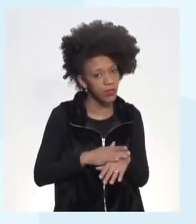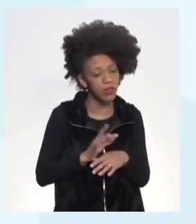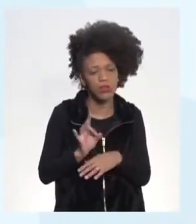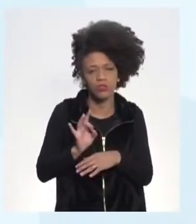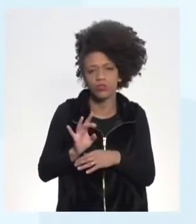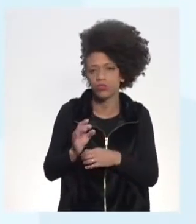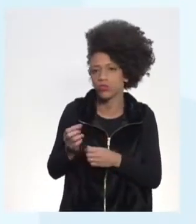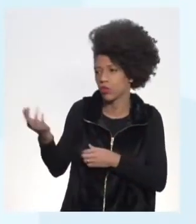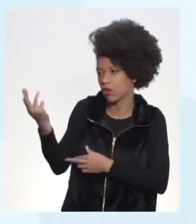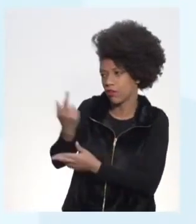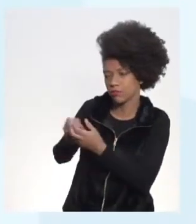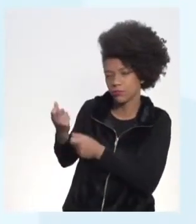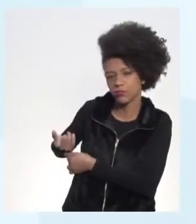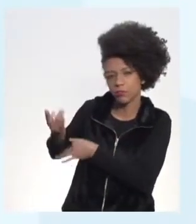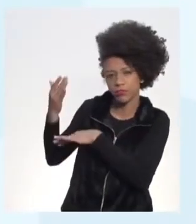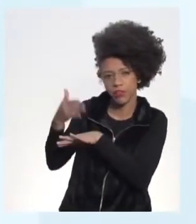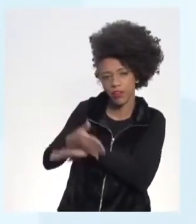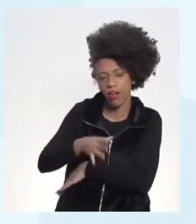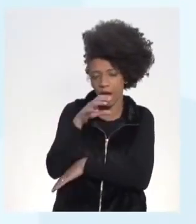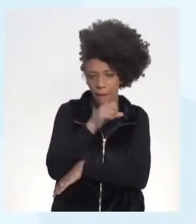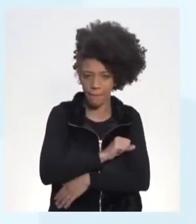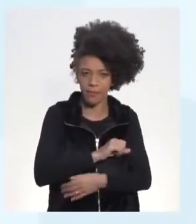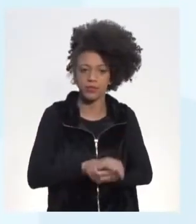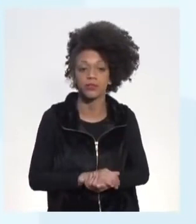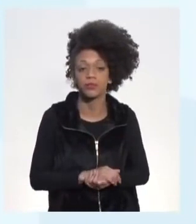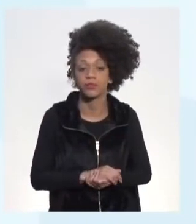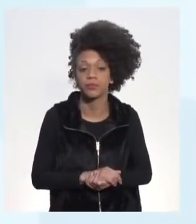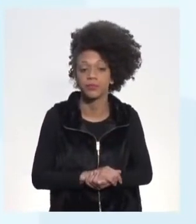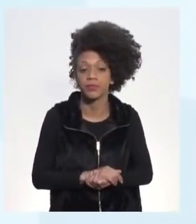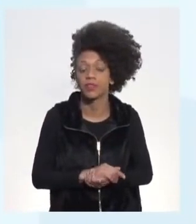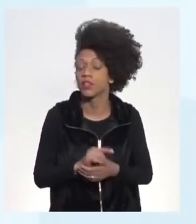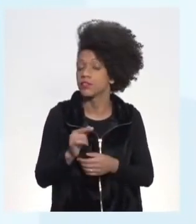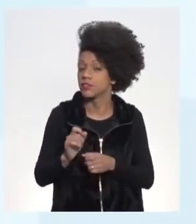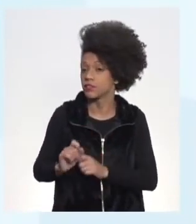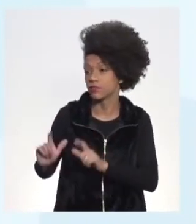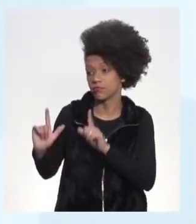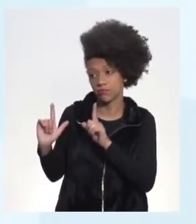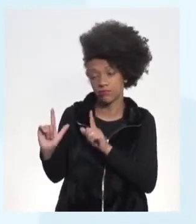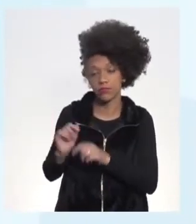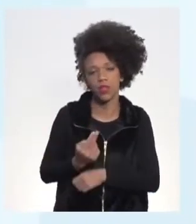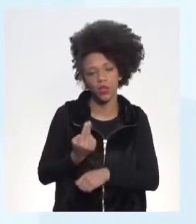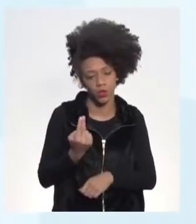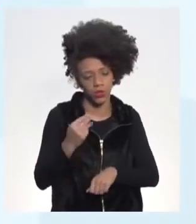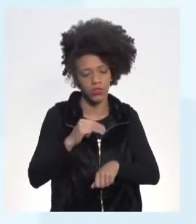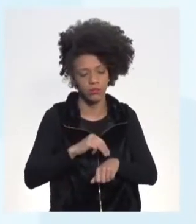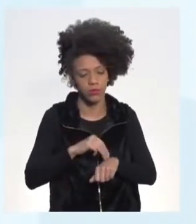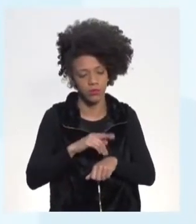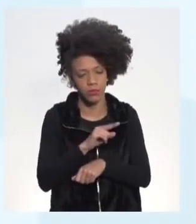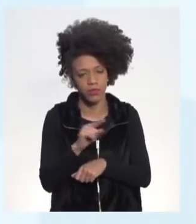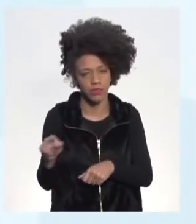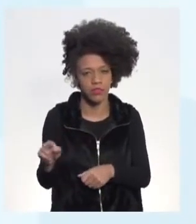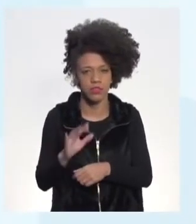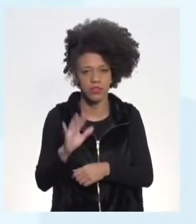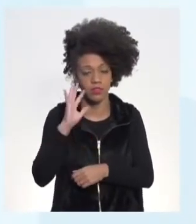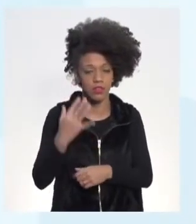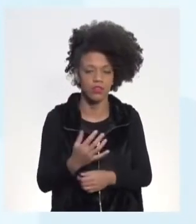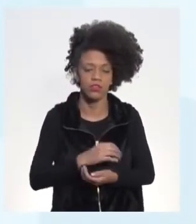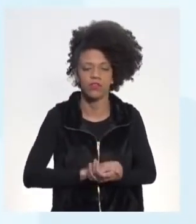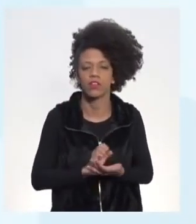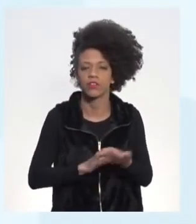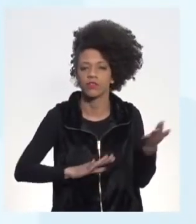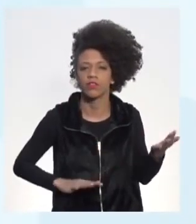colocar lá no chat para a gente rapidinho. Então, nesse caso, são 2 minutos para vocês colocarem para a